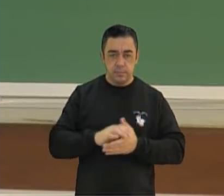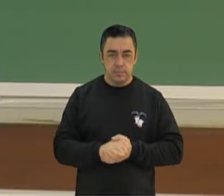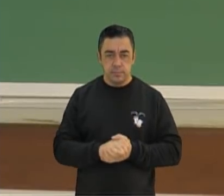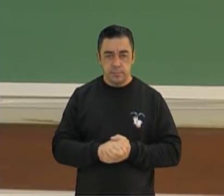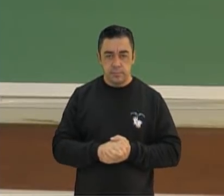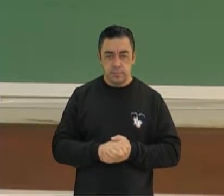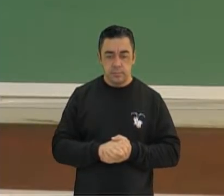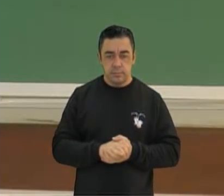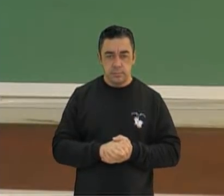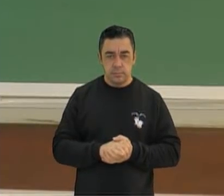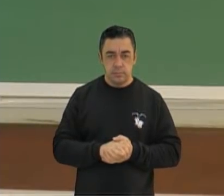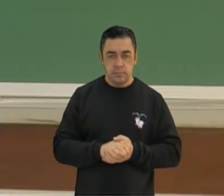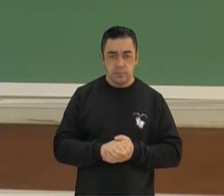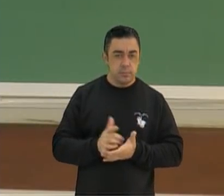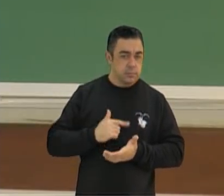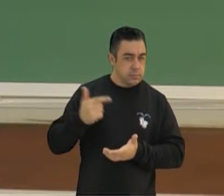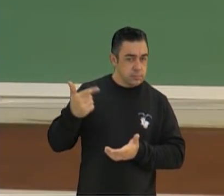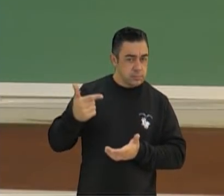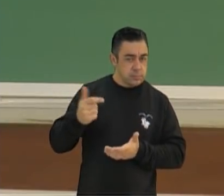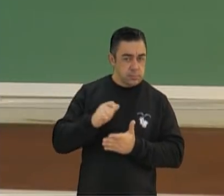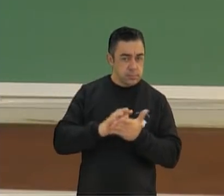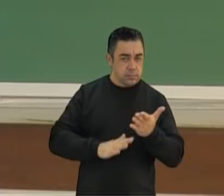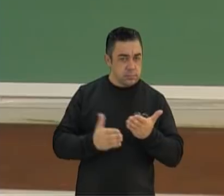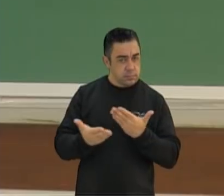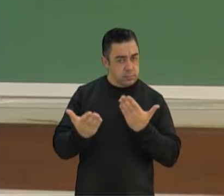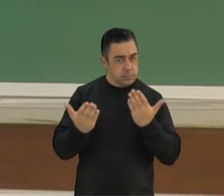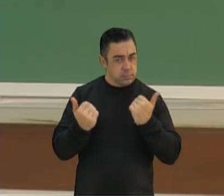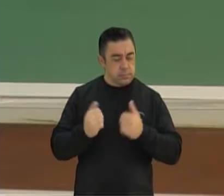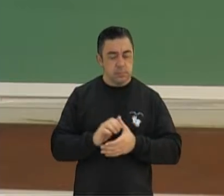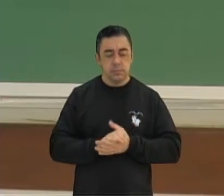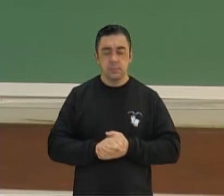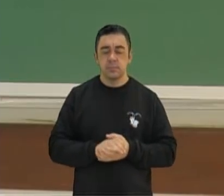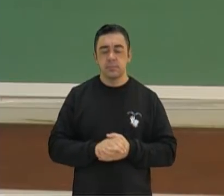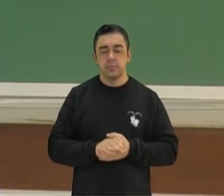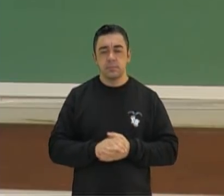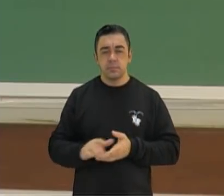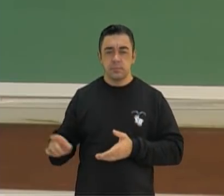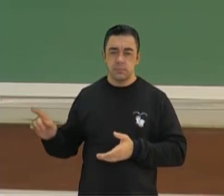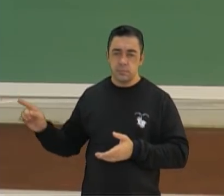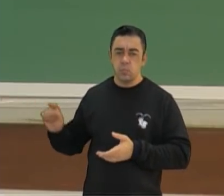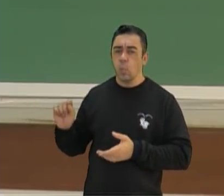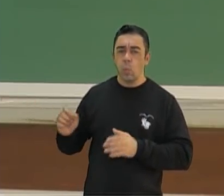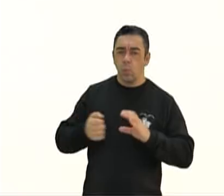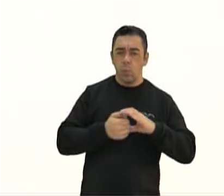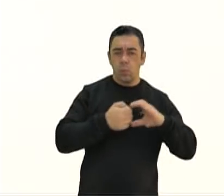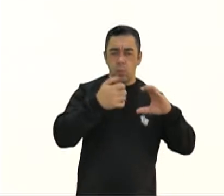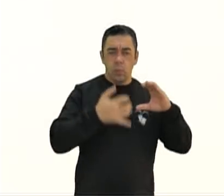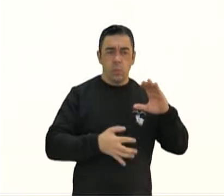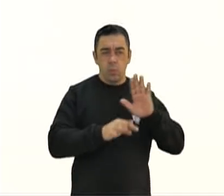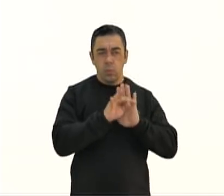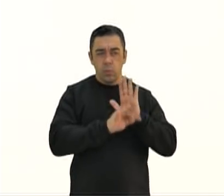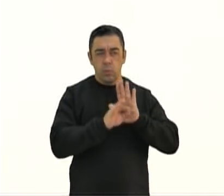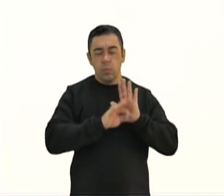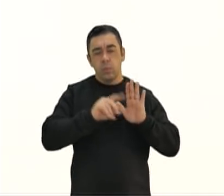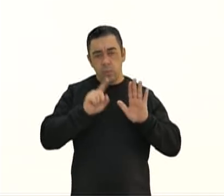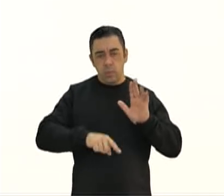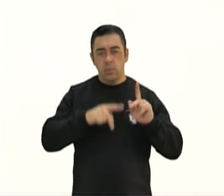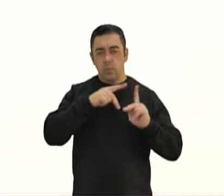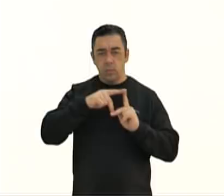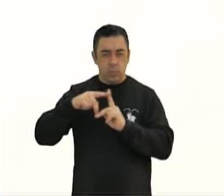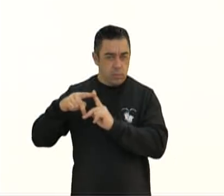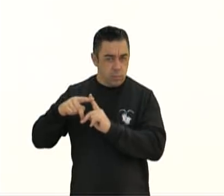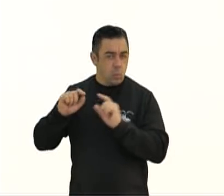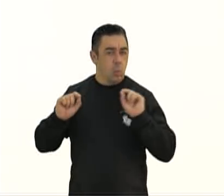Vamos para uma segunda atividade. Acompanhe comigo. O que caracteriza o texto ao lado como uma tirinha